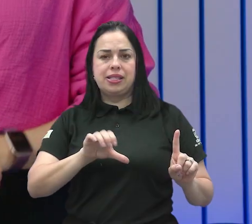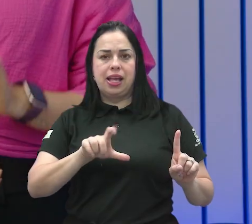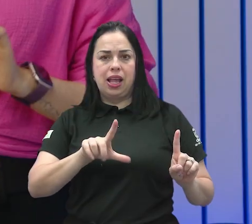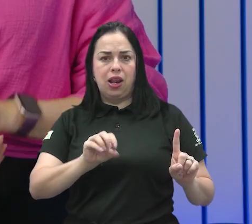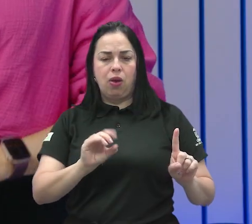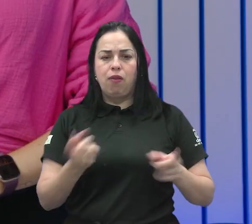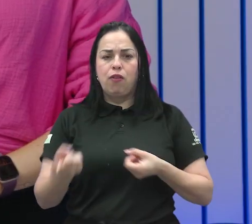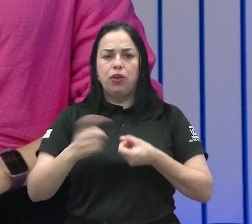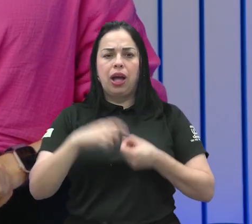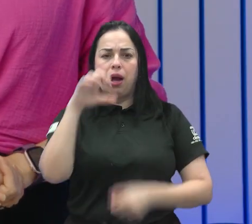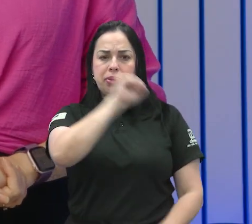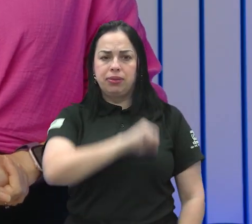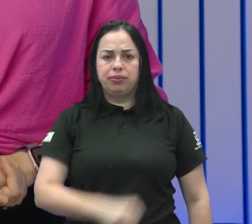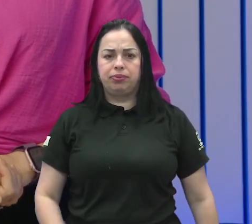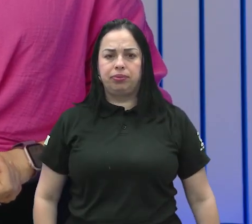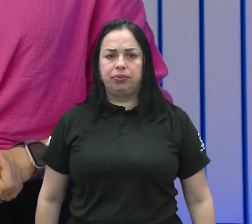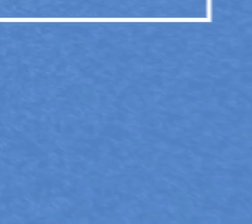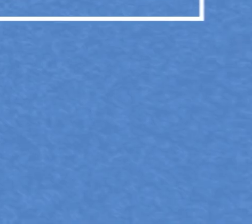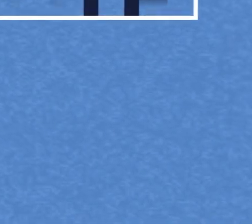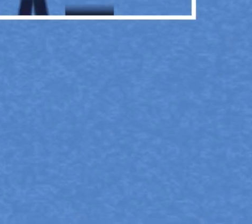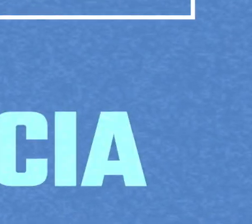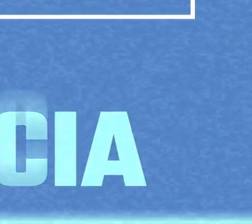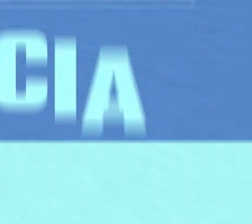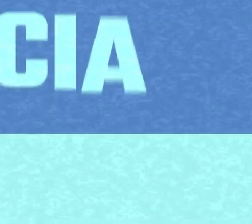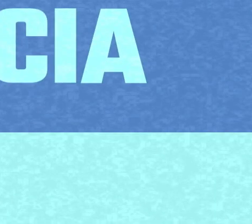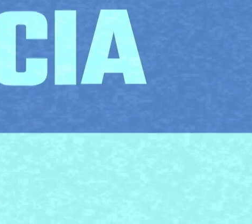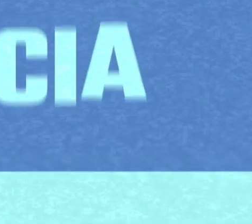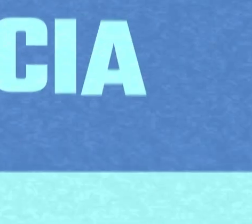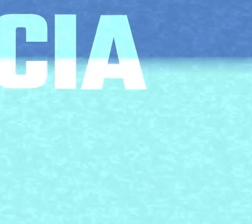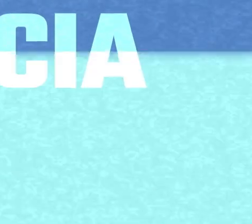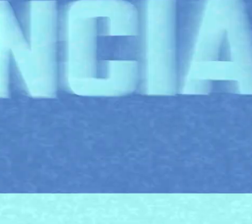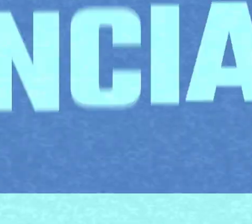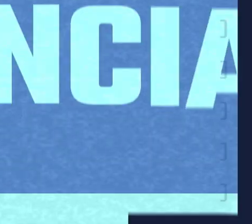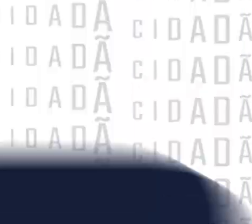Romanelli. Voltamos em instantes.